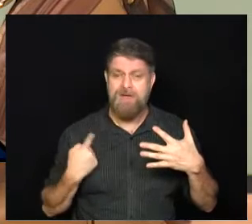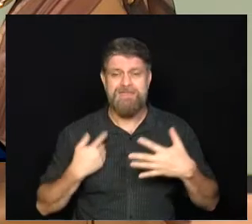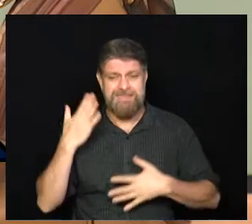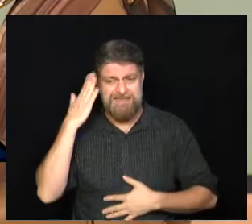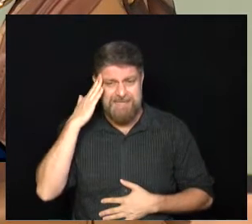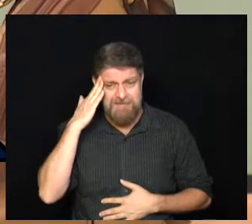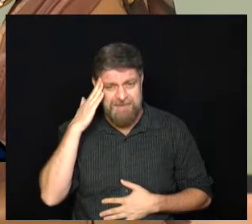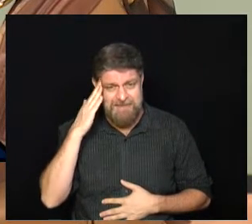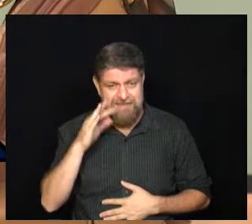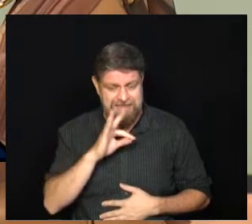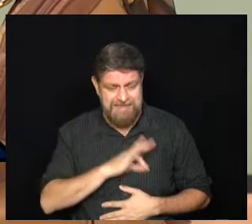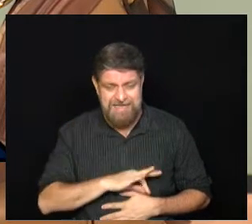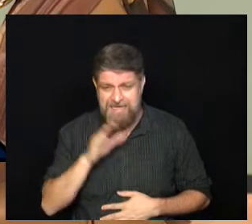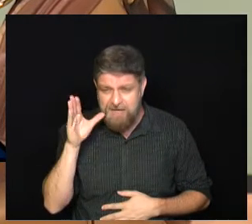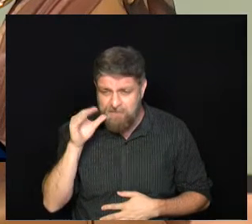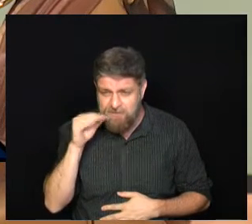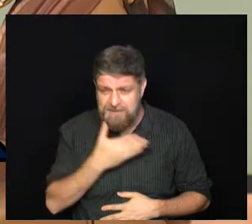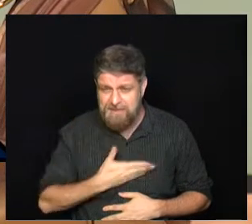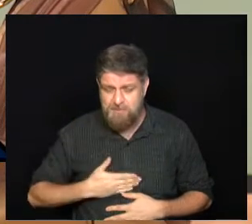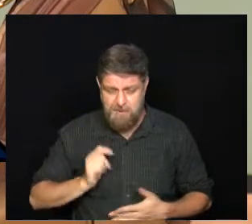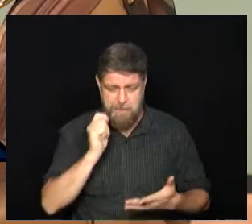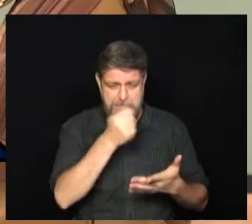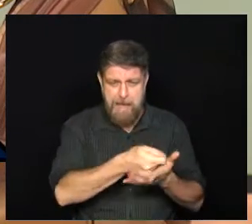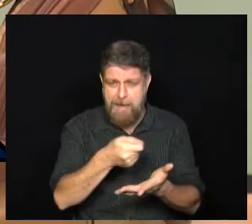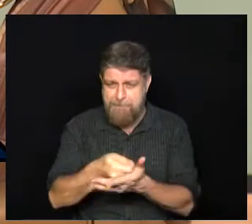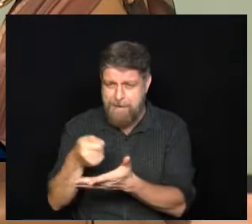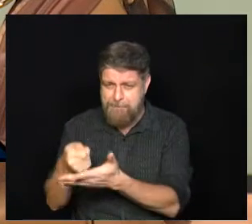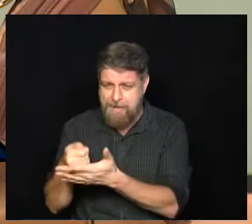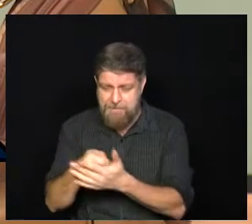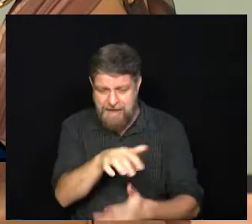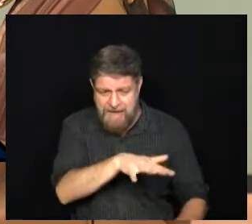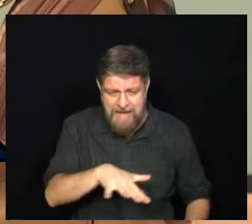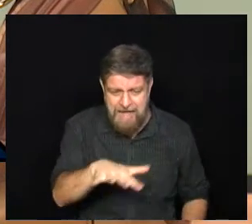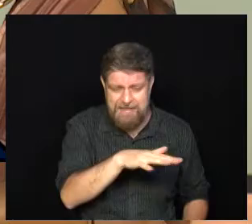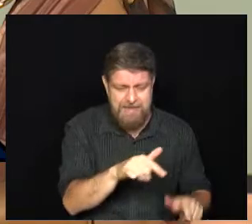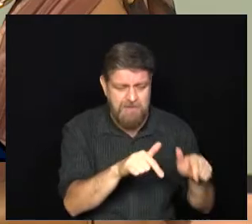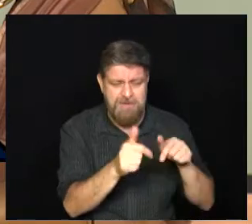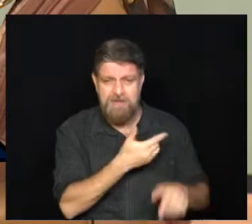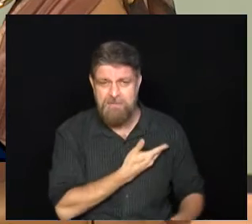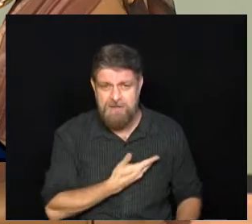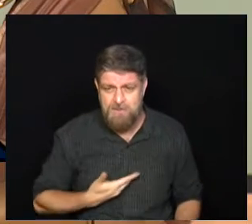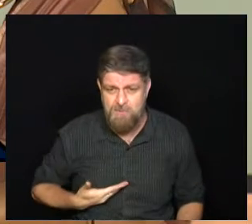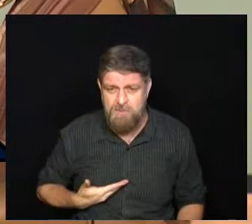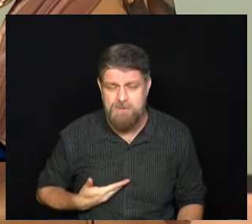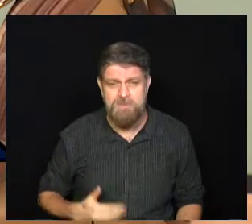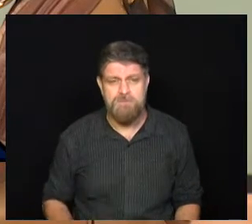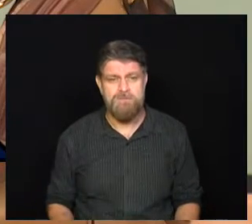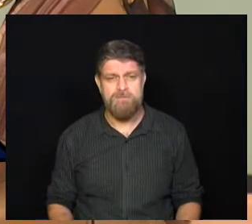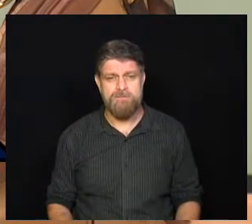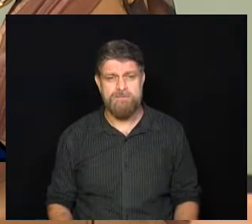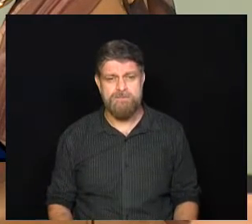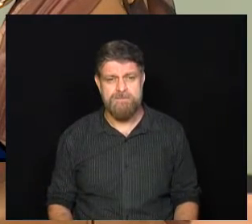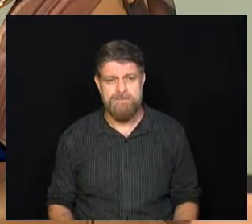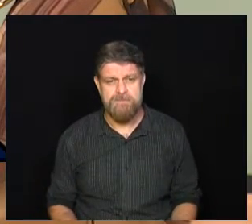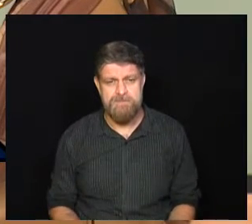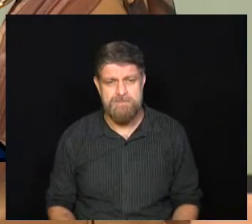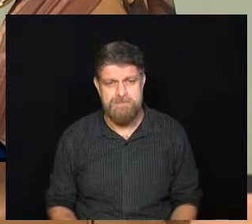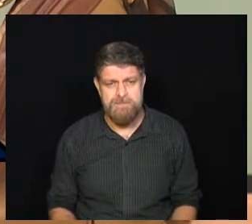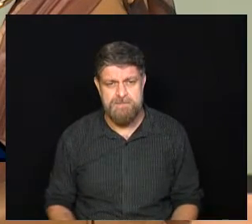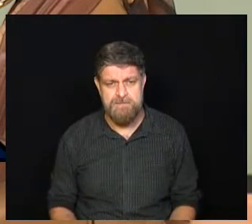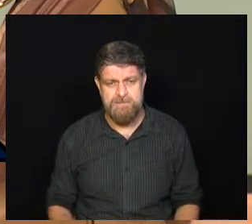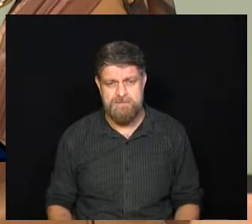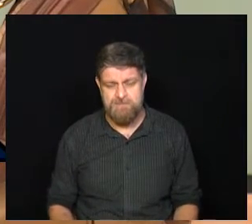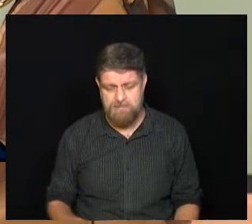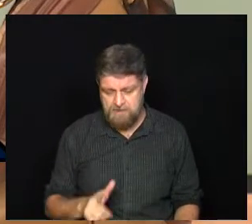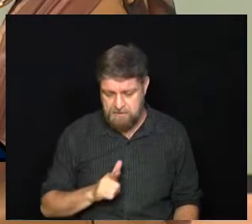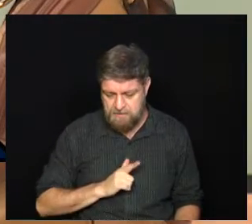pessoal, com relação à oferta de serviços públicos, né, e em